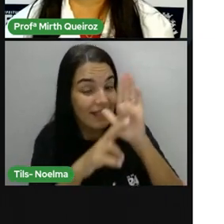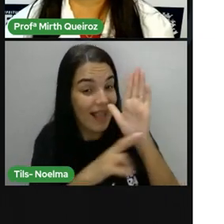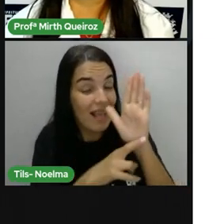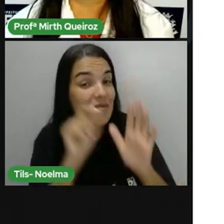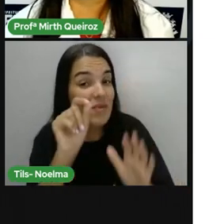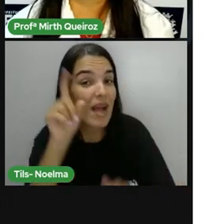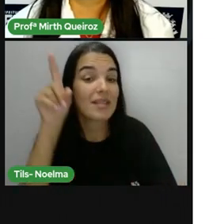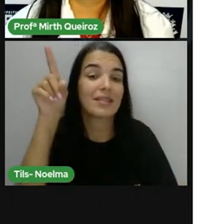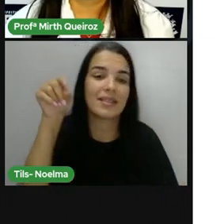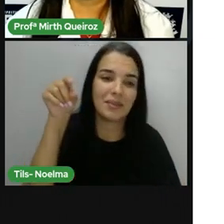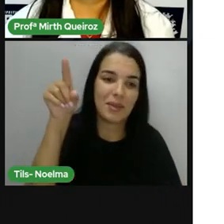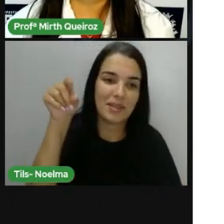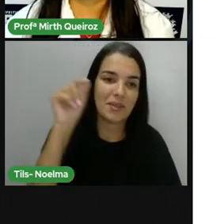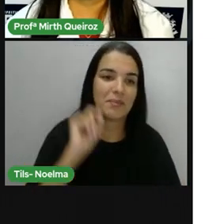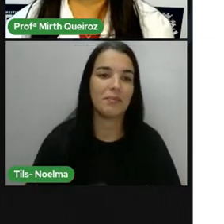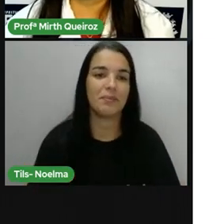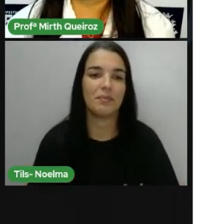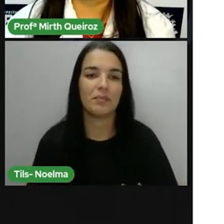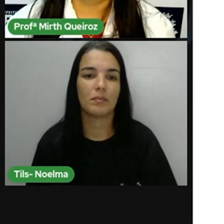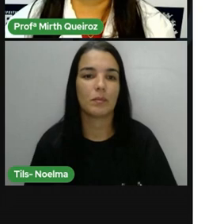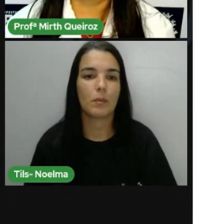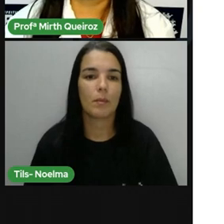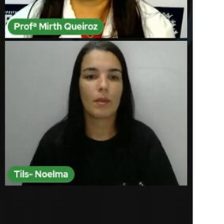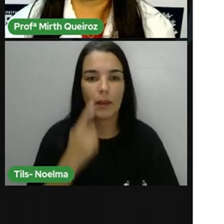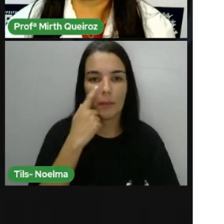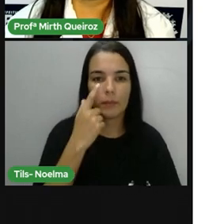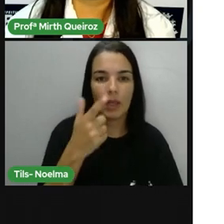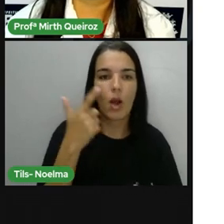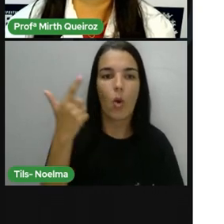das paroxítonas. Container,